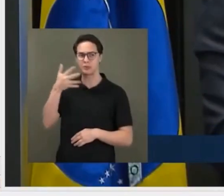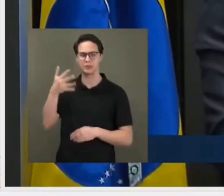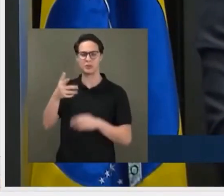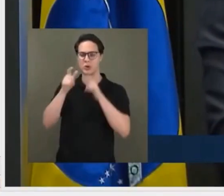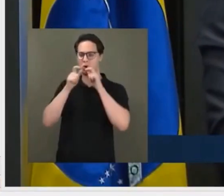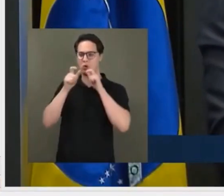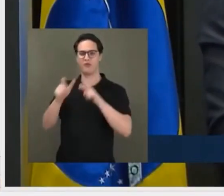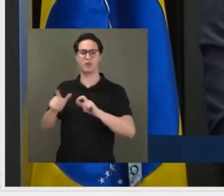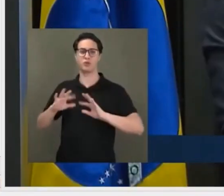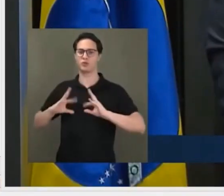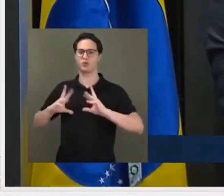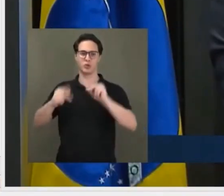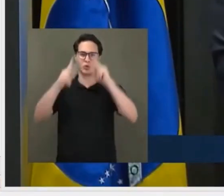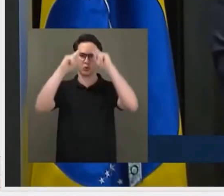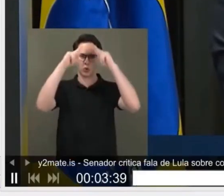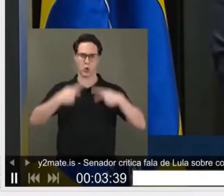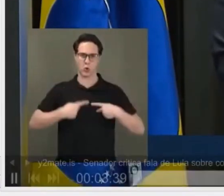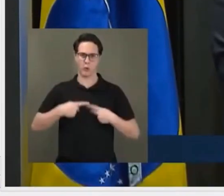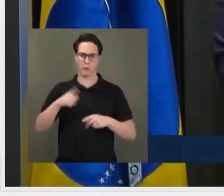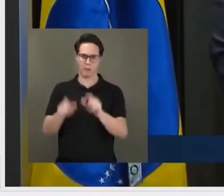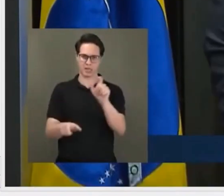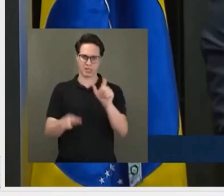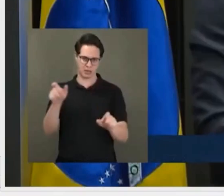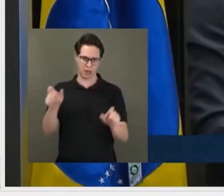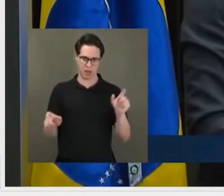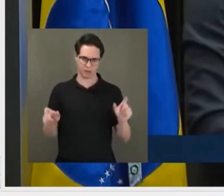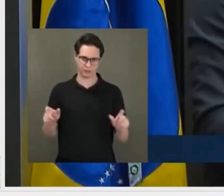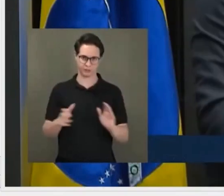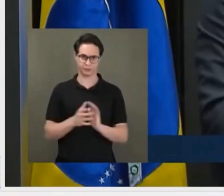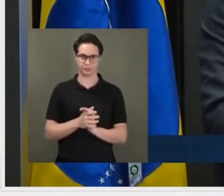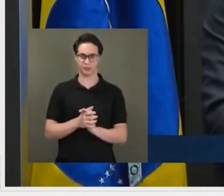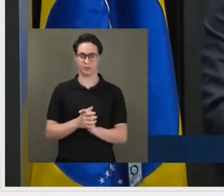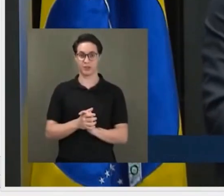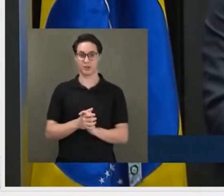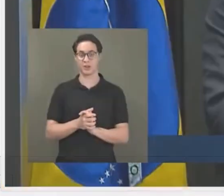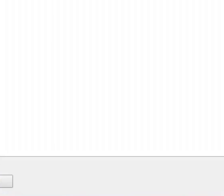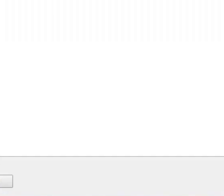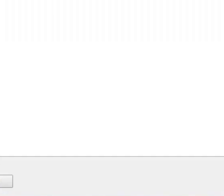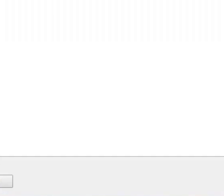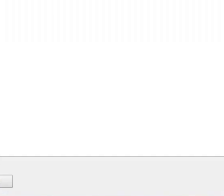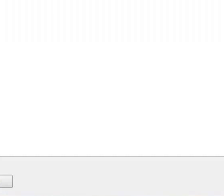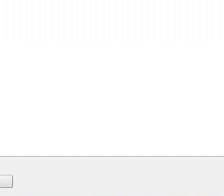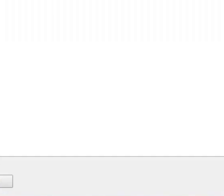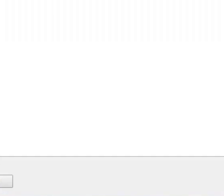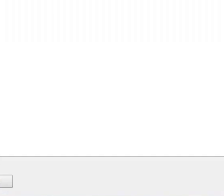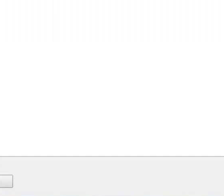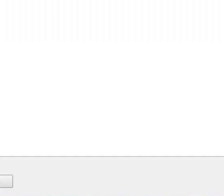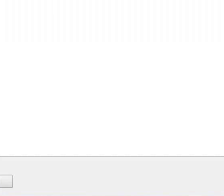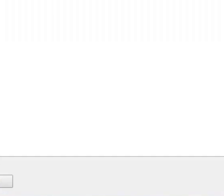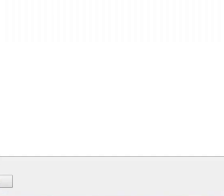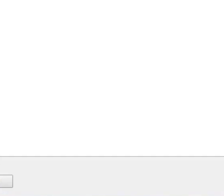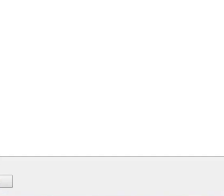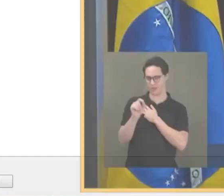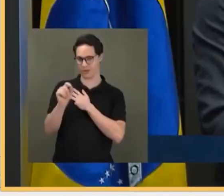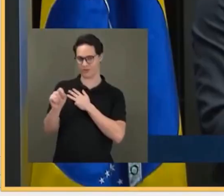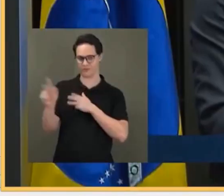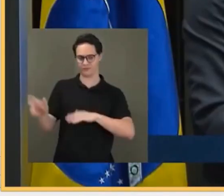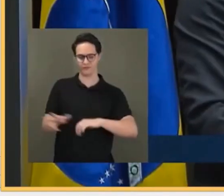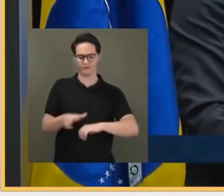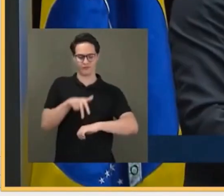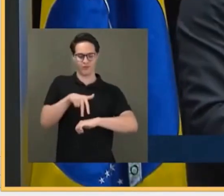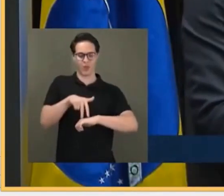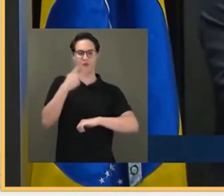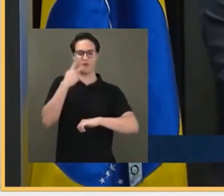humanidade ao fazer uma analogia entre os conflitos em Gaza e o holocausto Lula